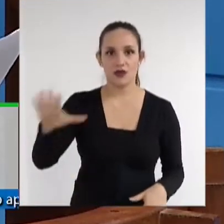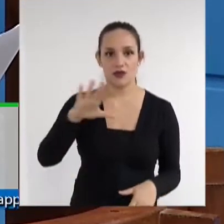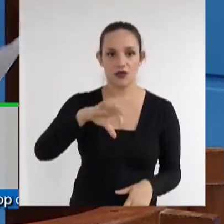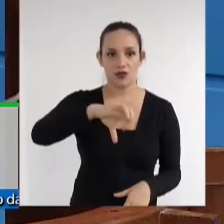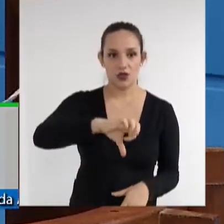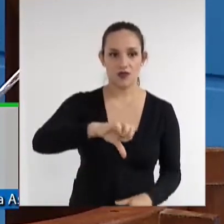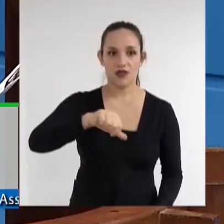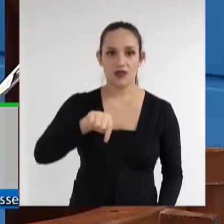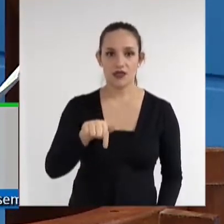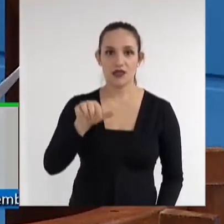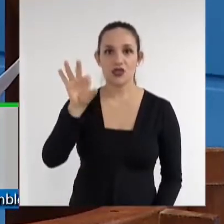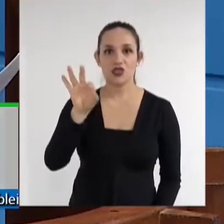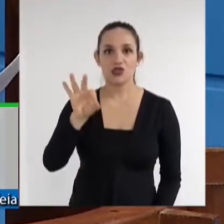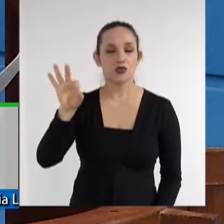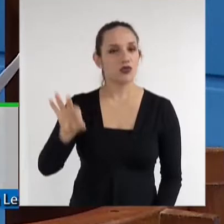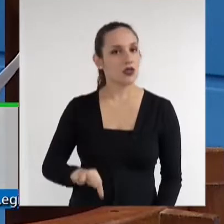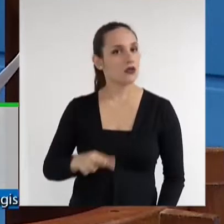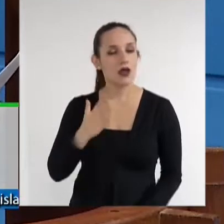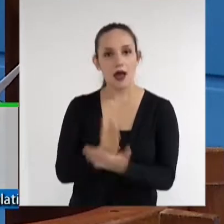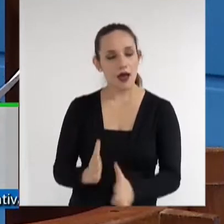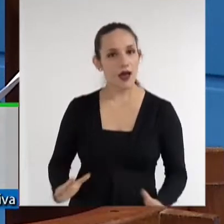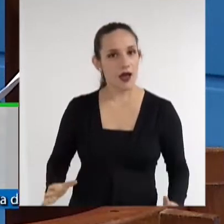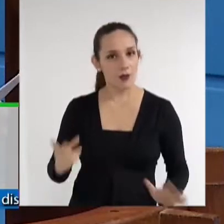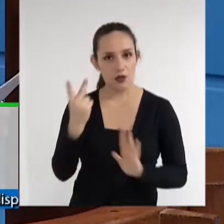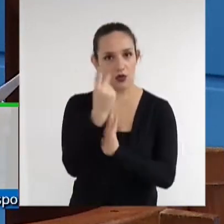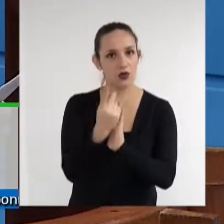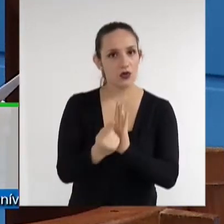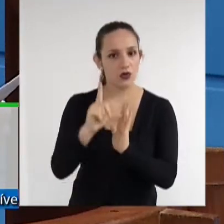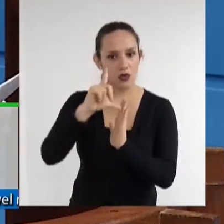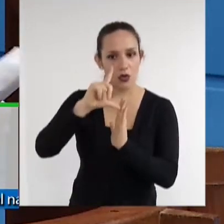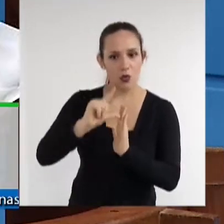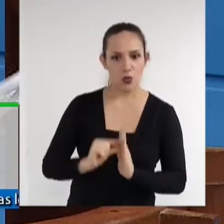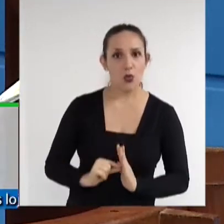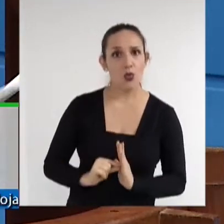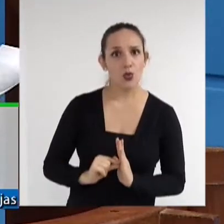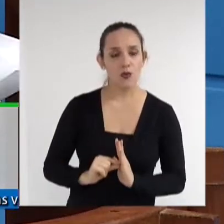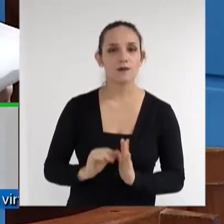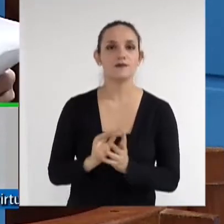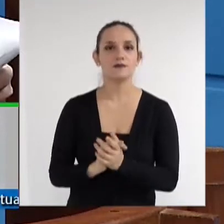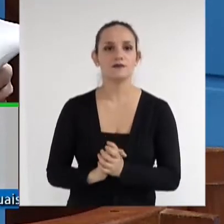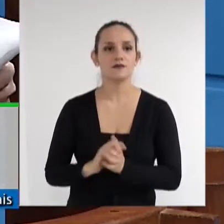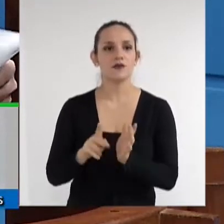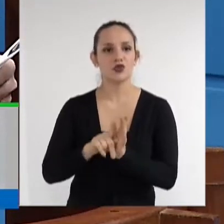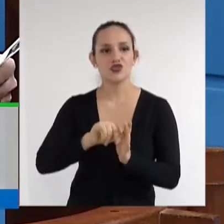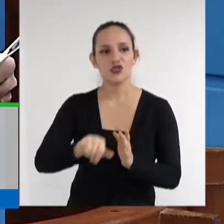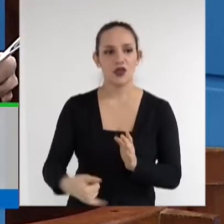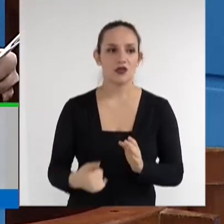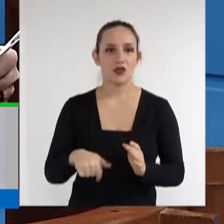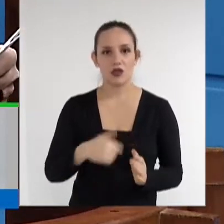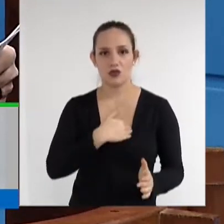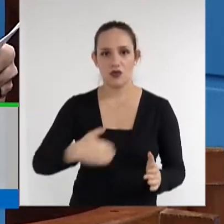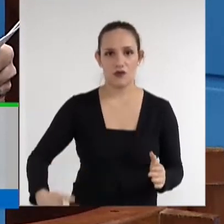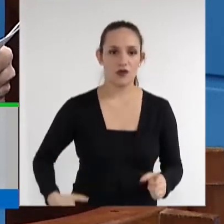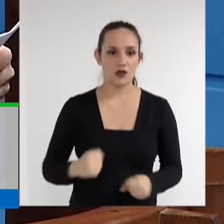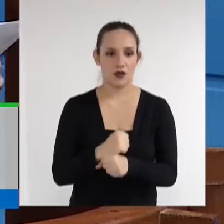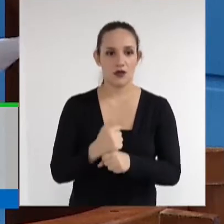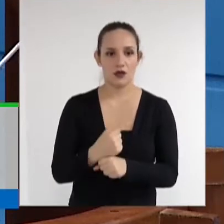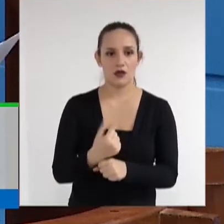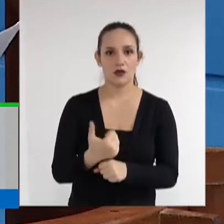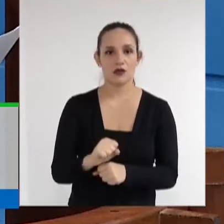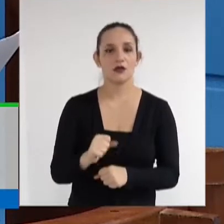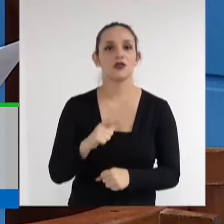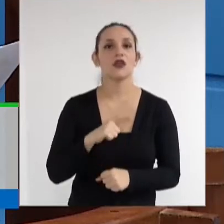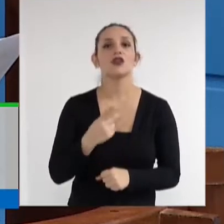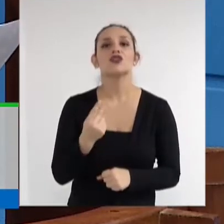97% do seu orçamento. No planejamento do governo em 2018, o orçamento previsto é de